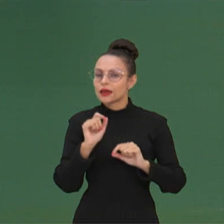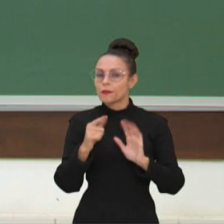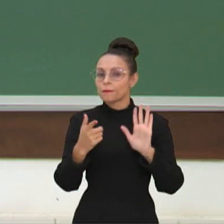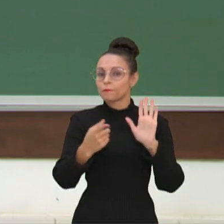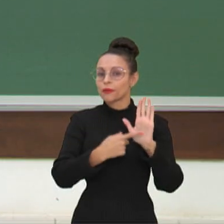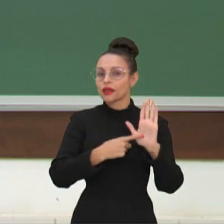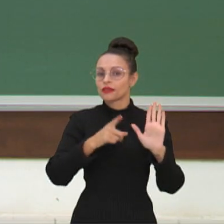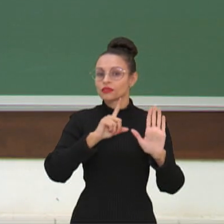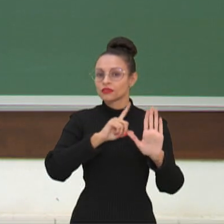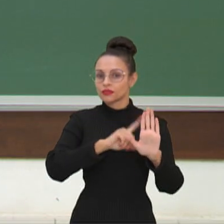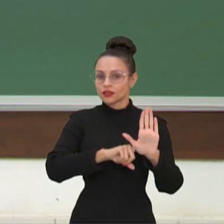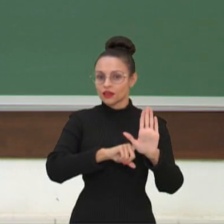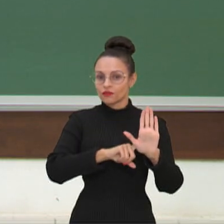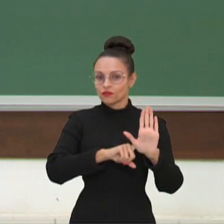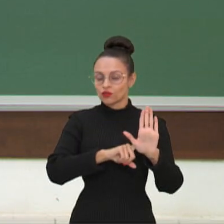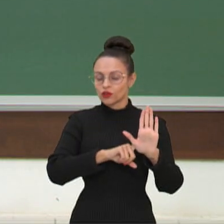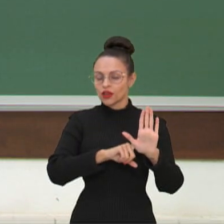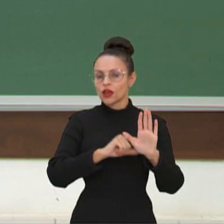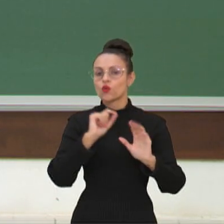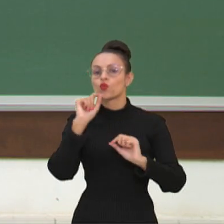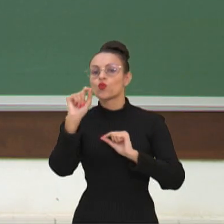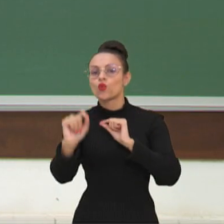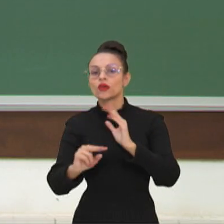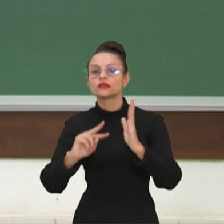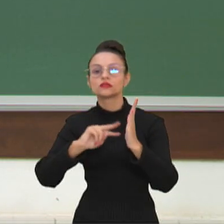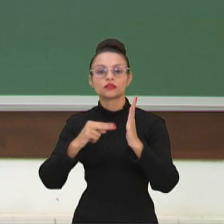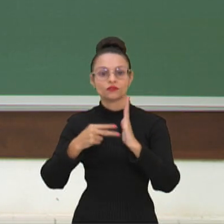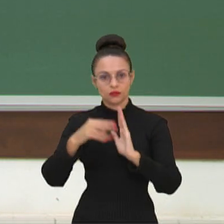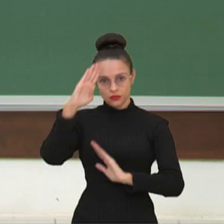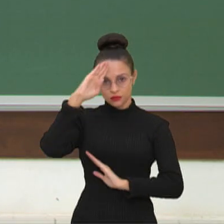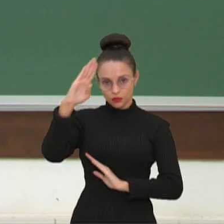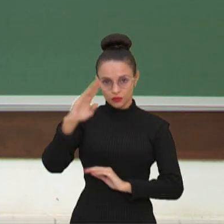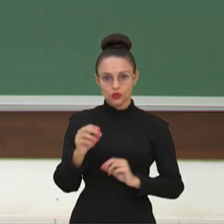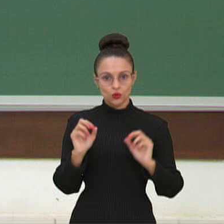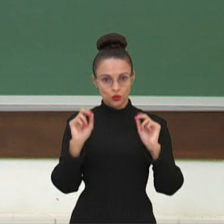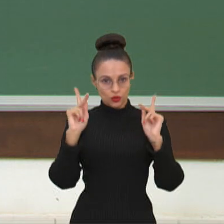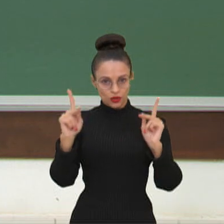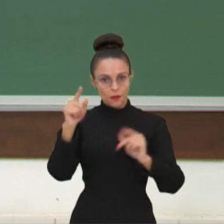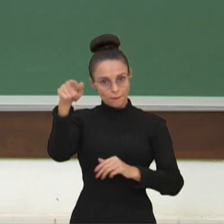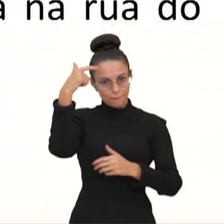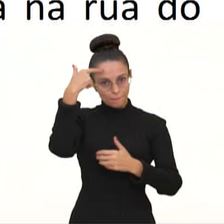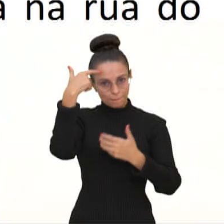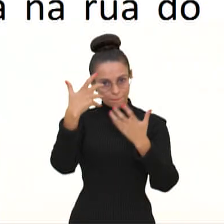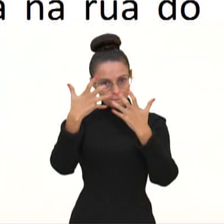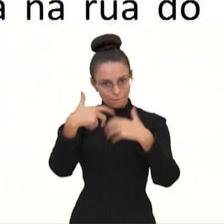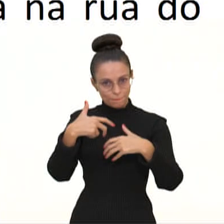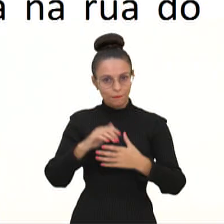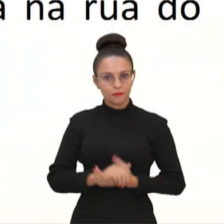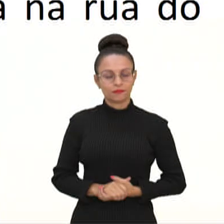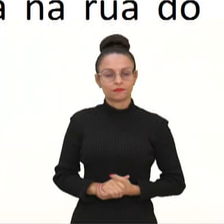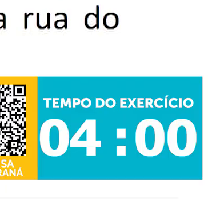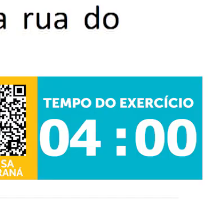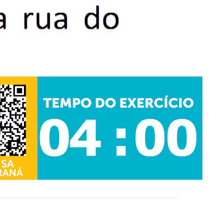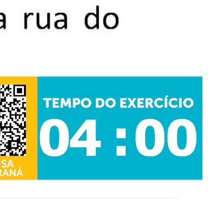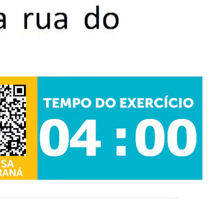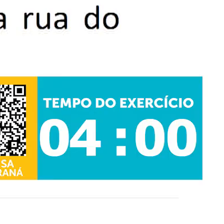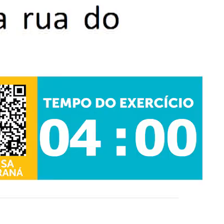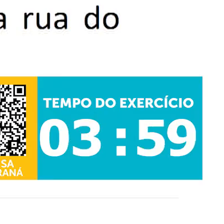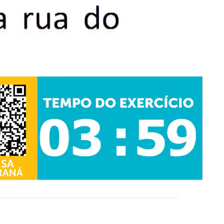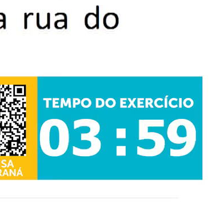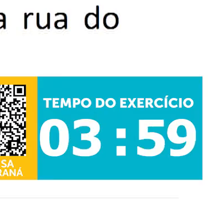grande quantidade de figuras de linguagem, mas são a metáfora, que acho que é a mais utilizada e conhecida por